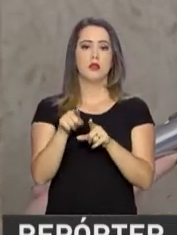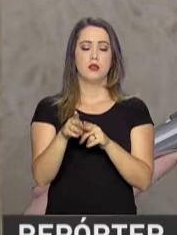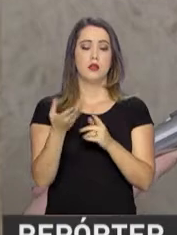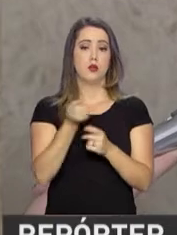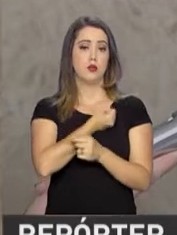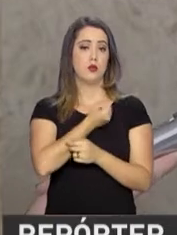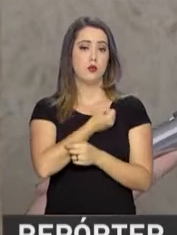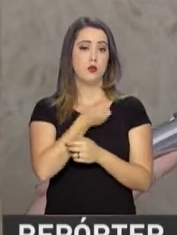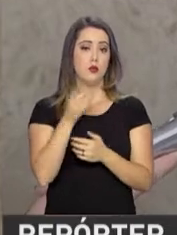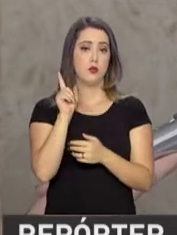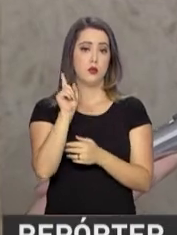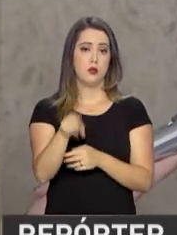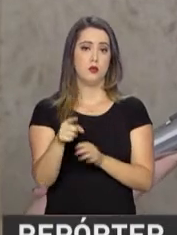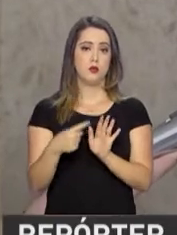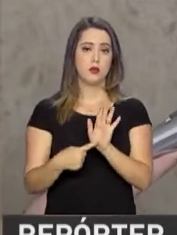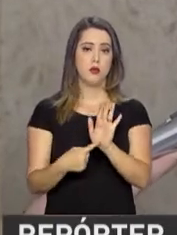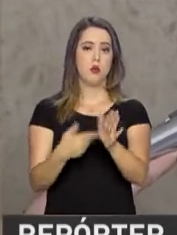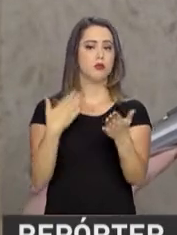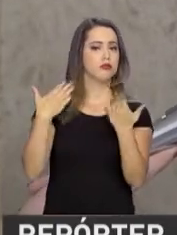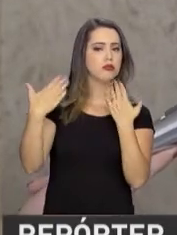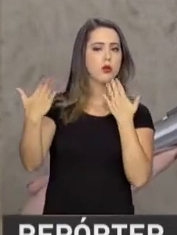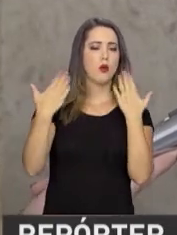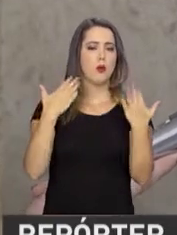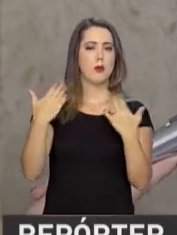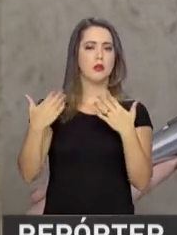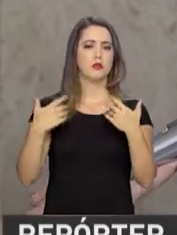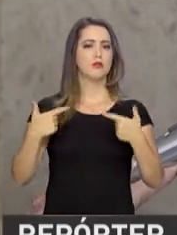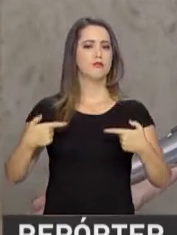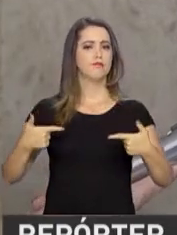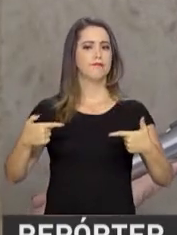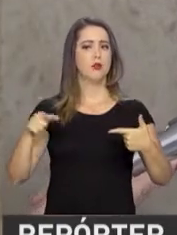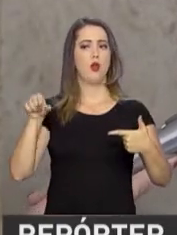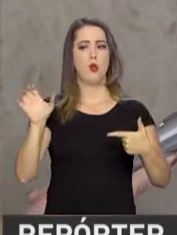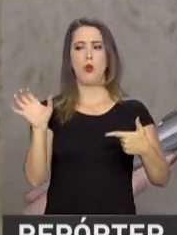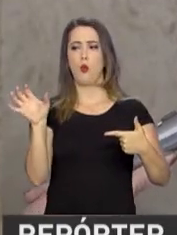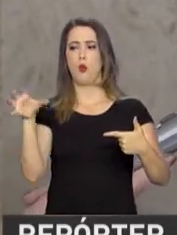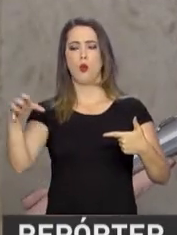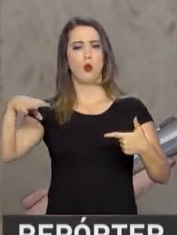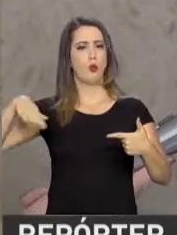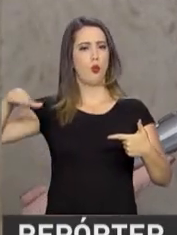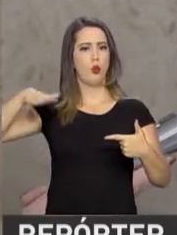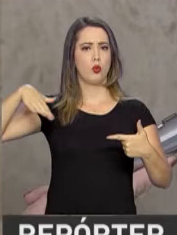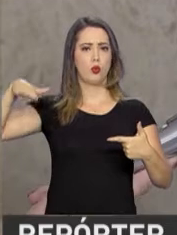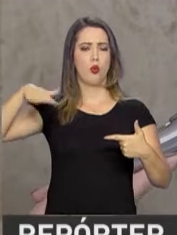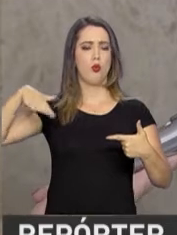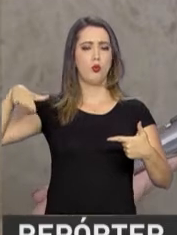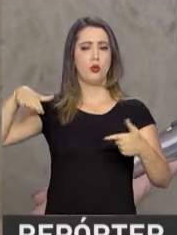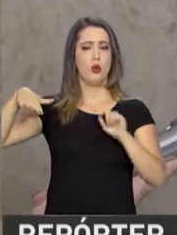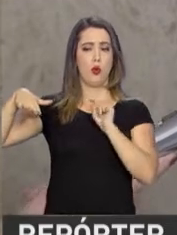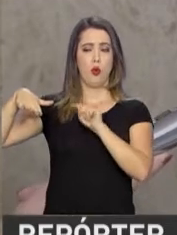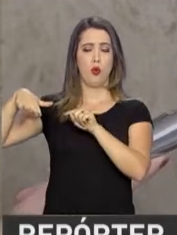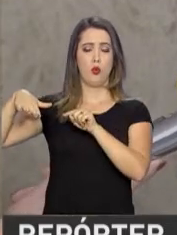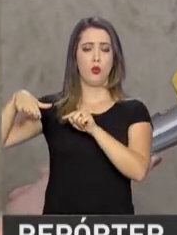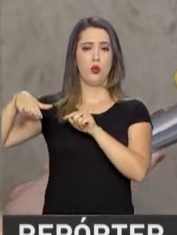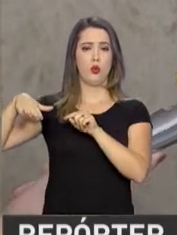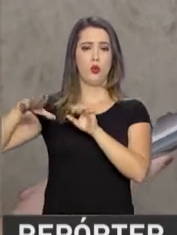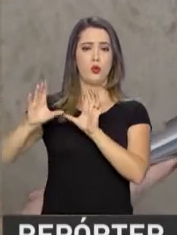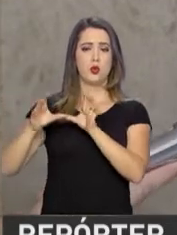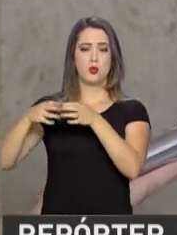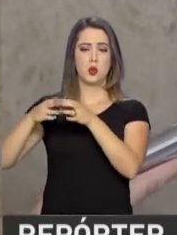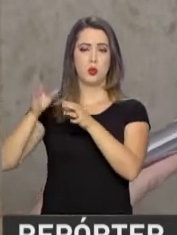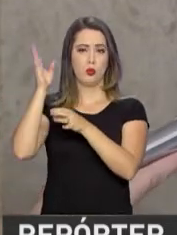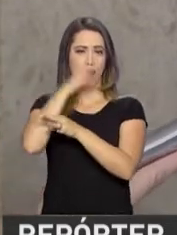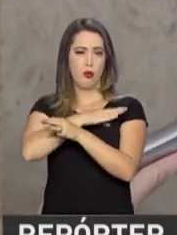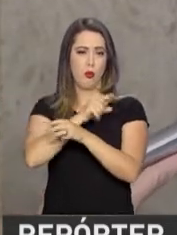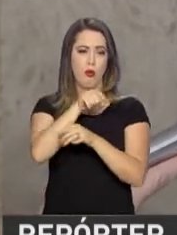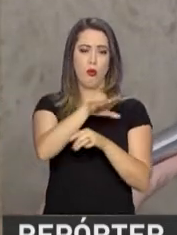indicadores de confronto entre bandidos e policiais isso realmente aumentou da jato o restante os indicadores